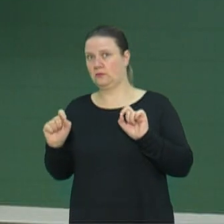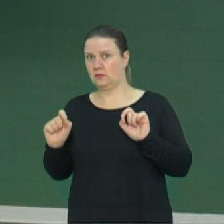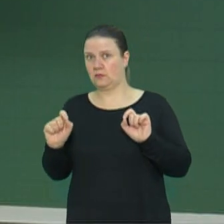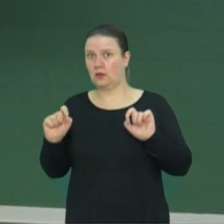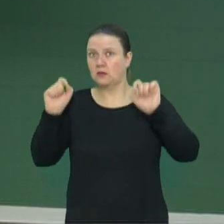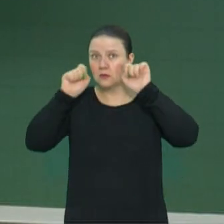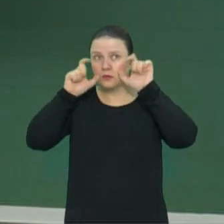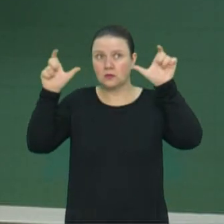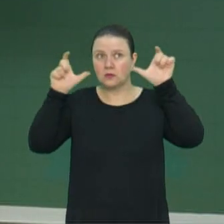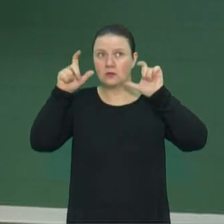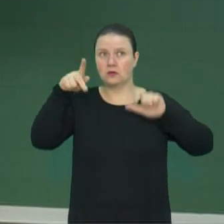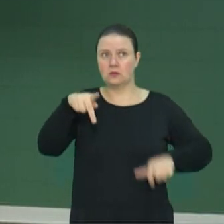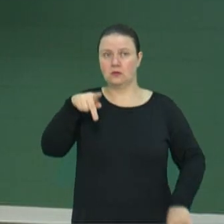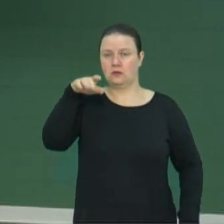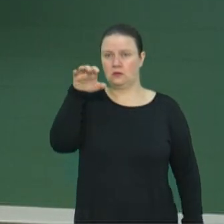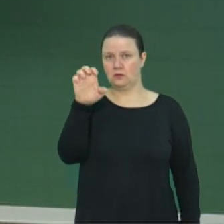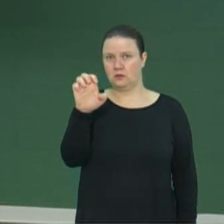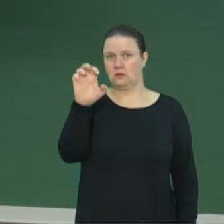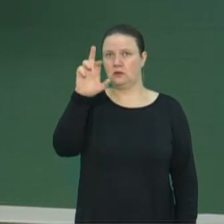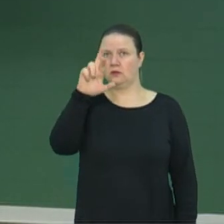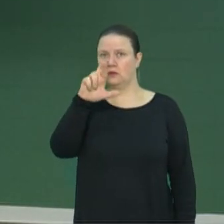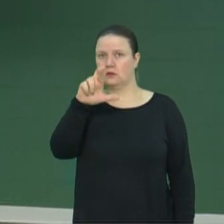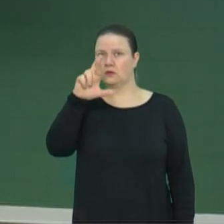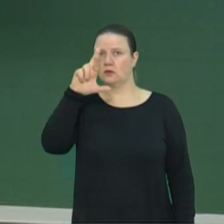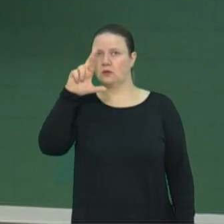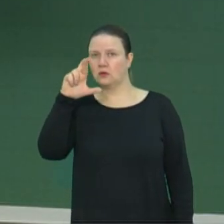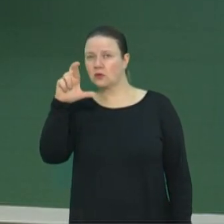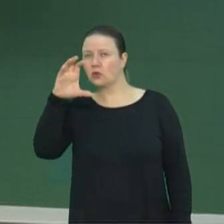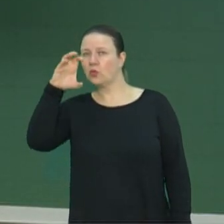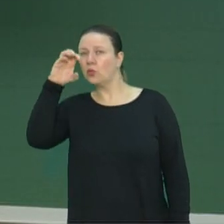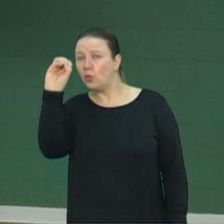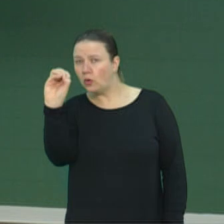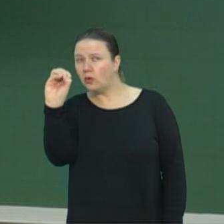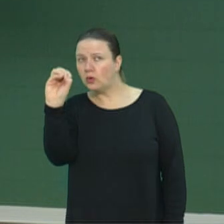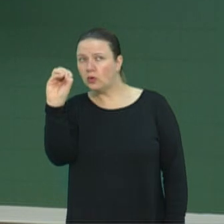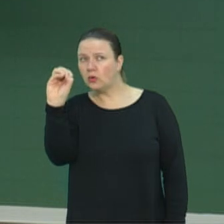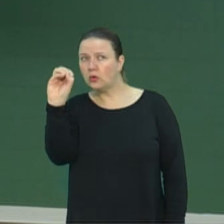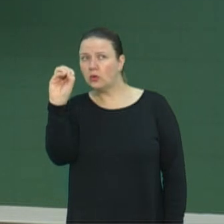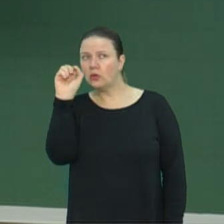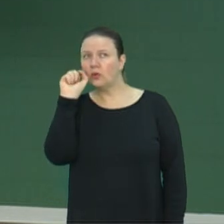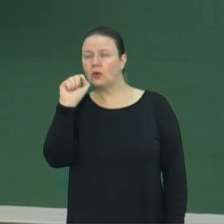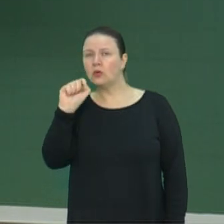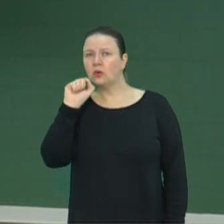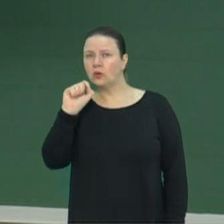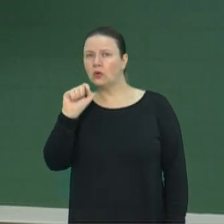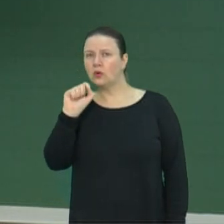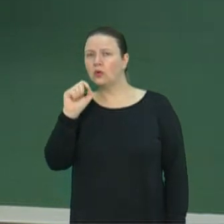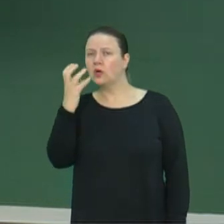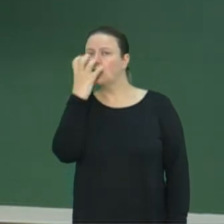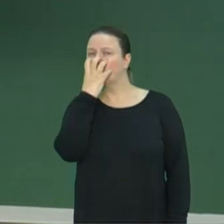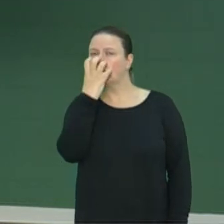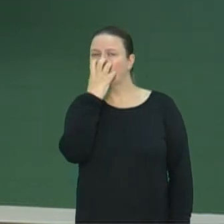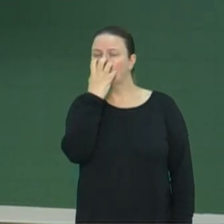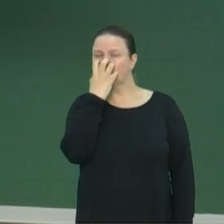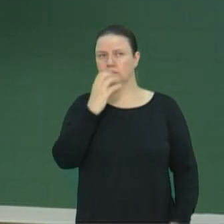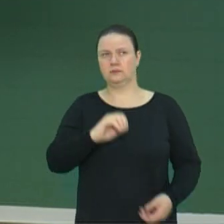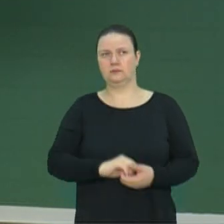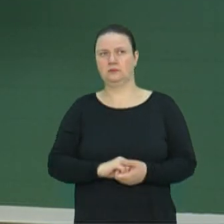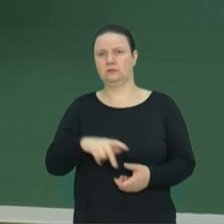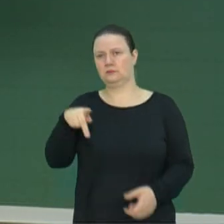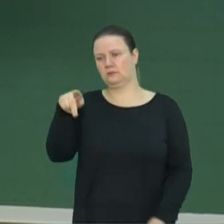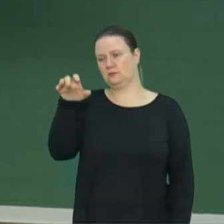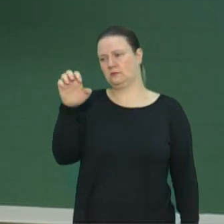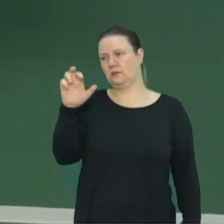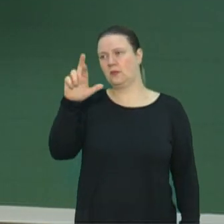pessoal. Perro. Tá vendo como eu forço o R? Esse perro é um cachorro. E